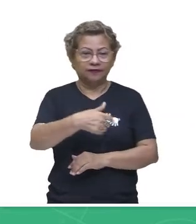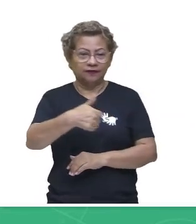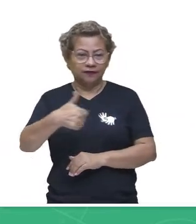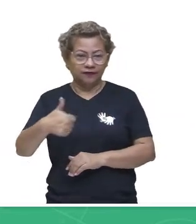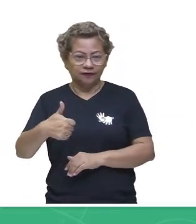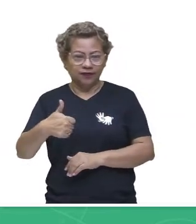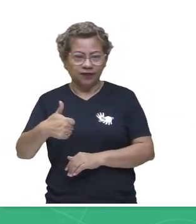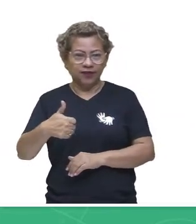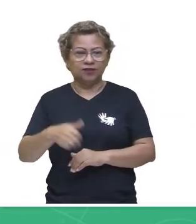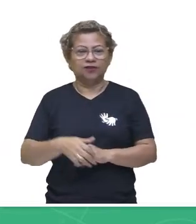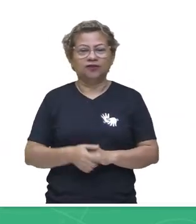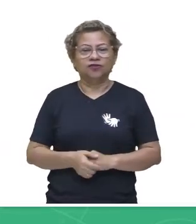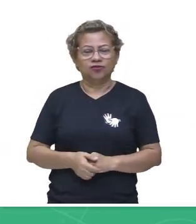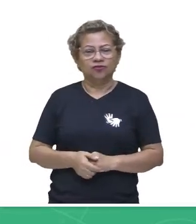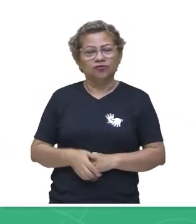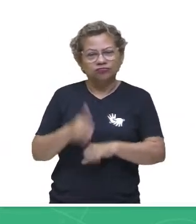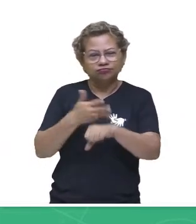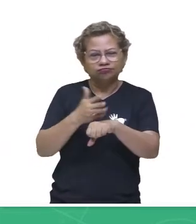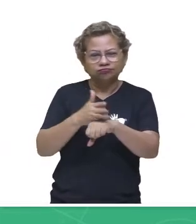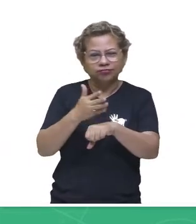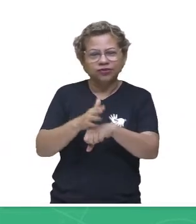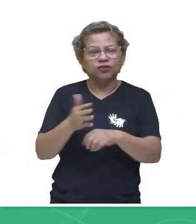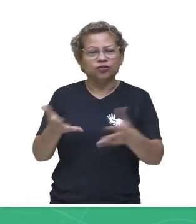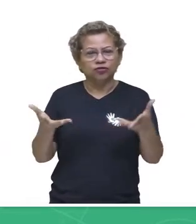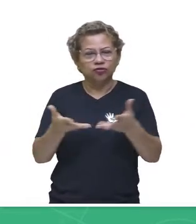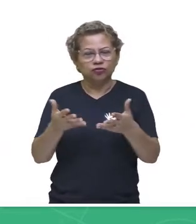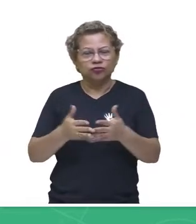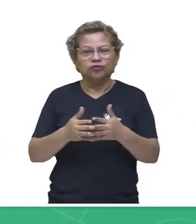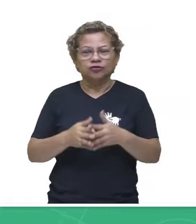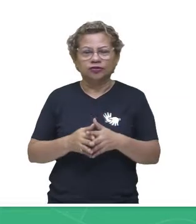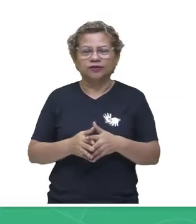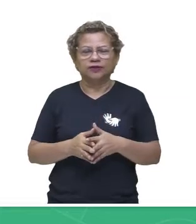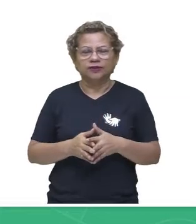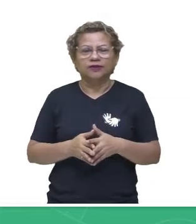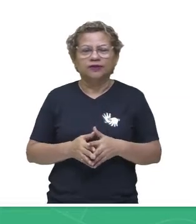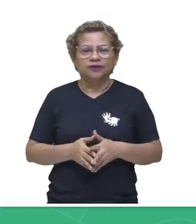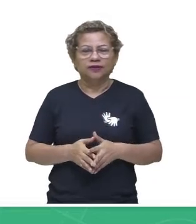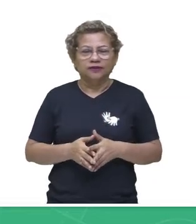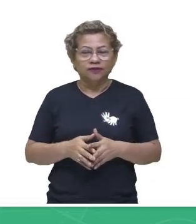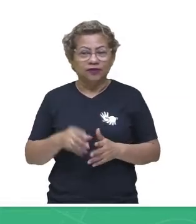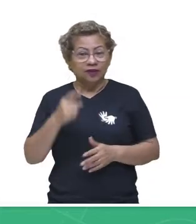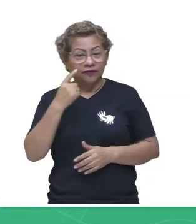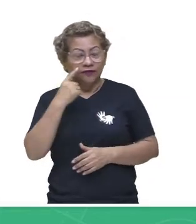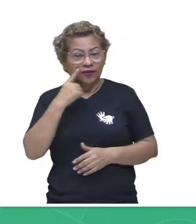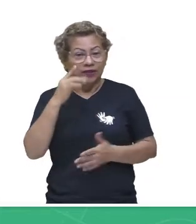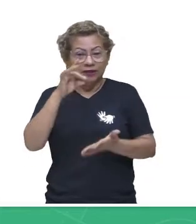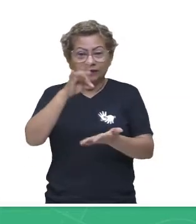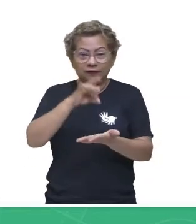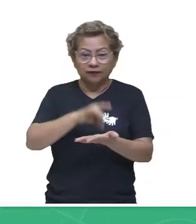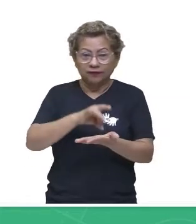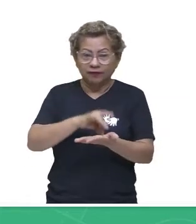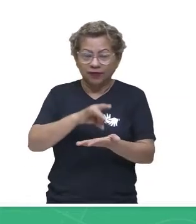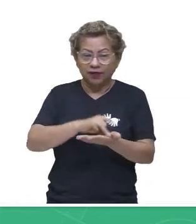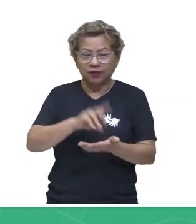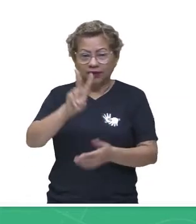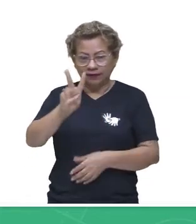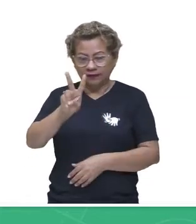do nosso Exercitando, né? Identifique abaixo as afirmativas verdadeiras.